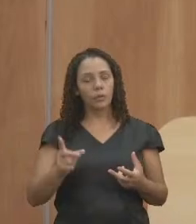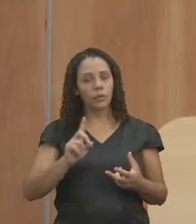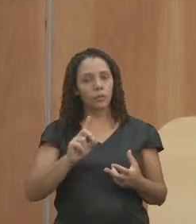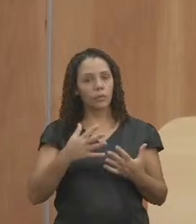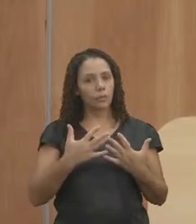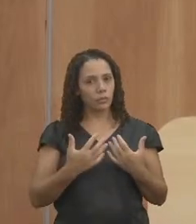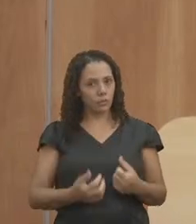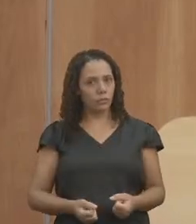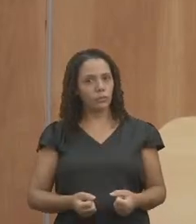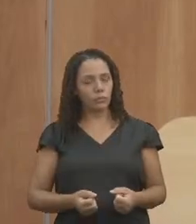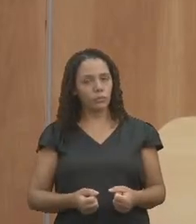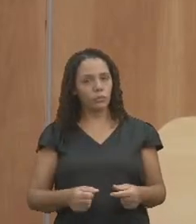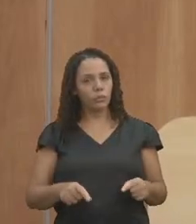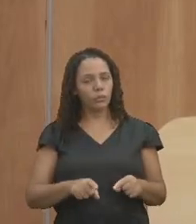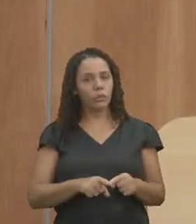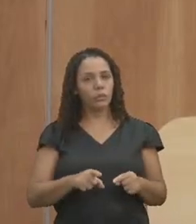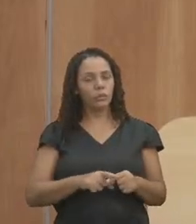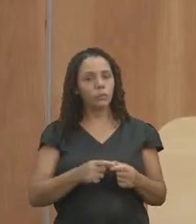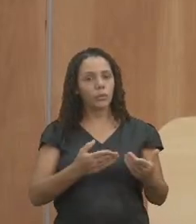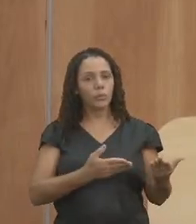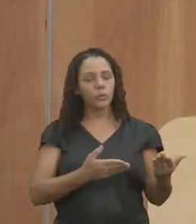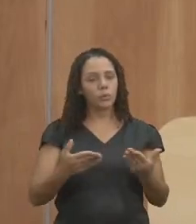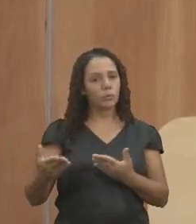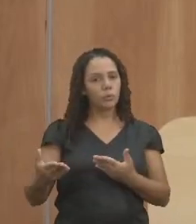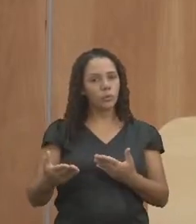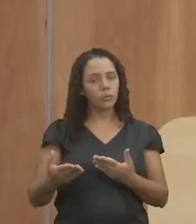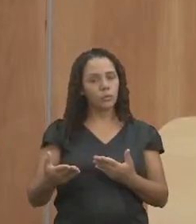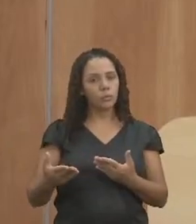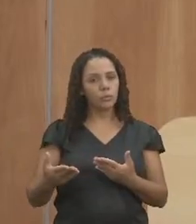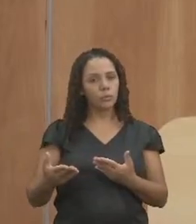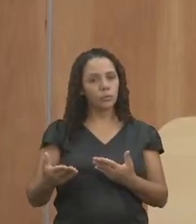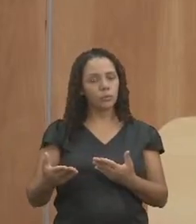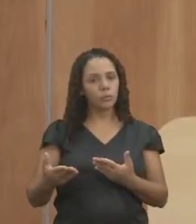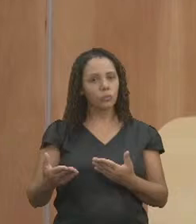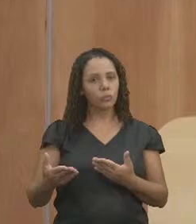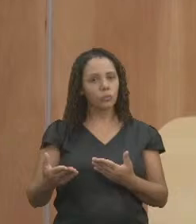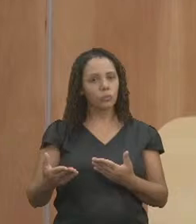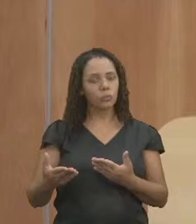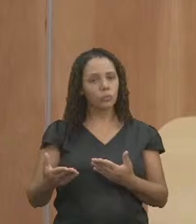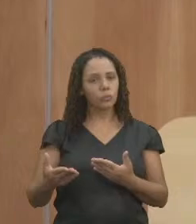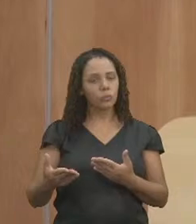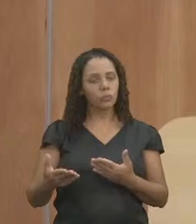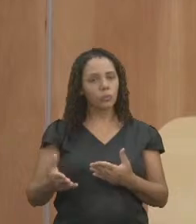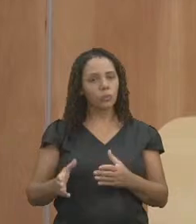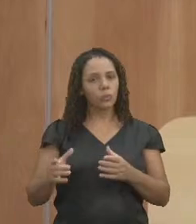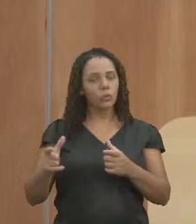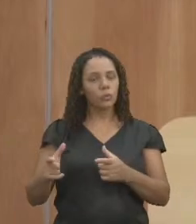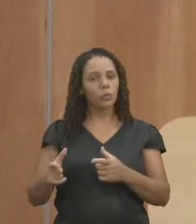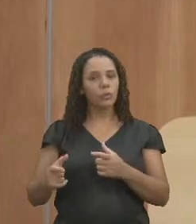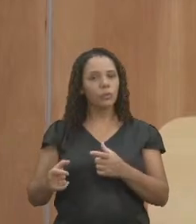como remeteu essas contas ao Tribunal de Contas, ao Tribunal Eleitoral,